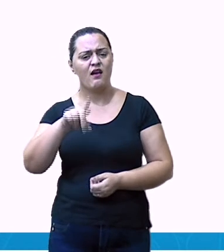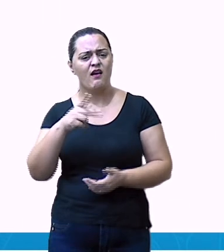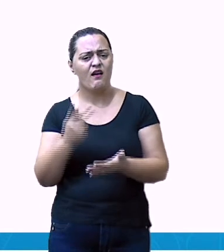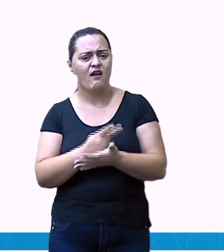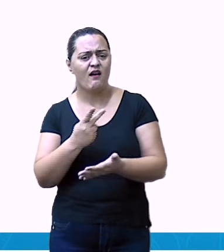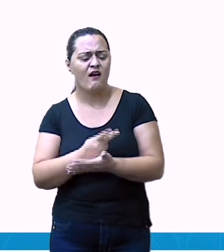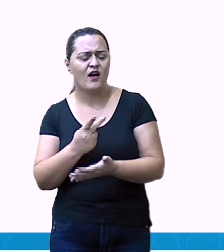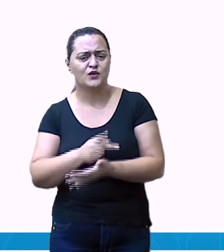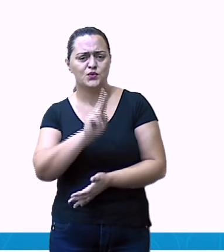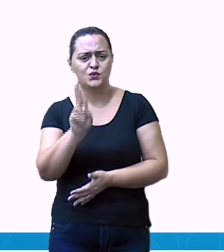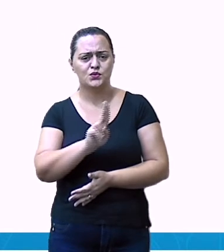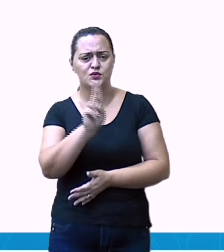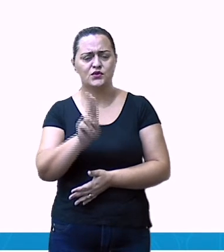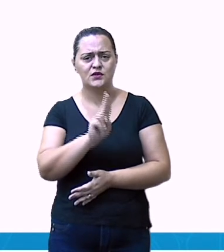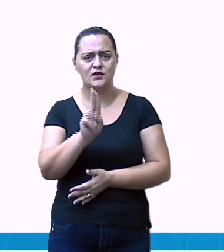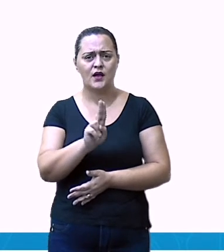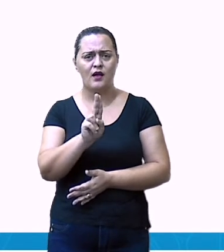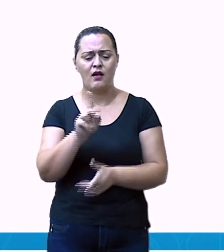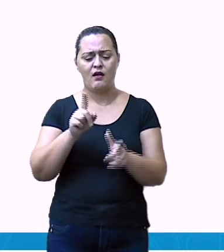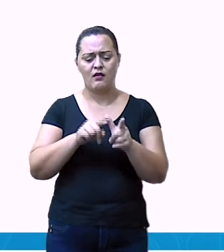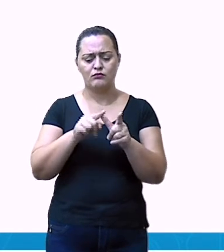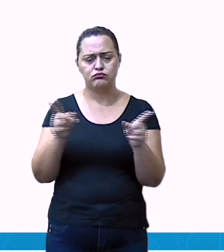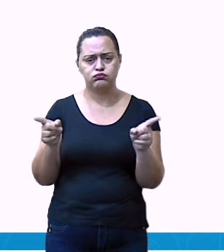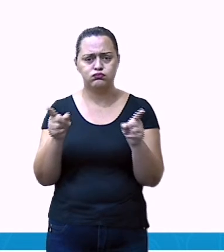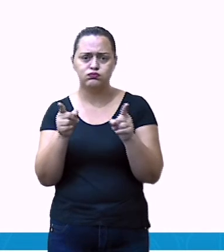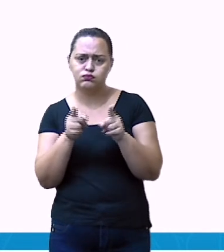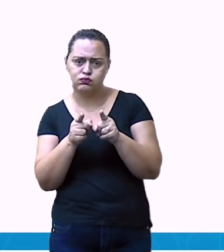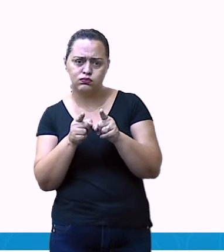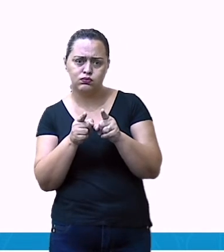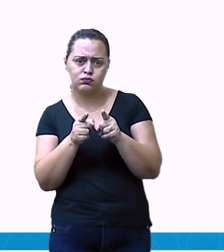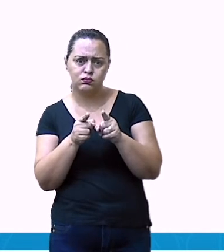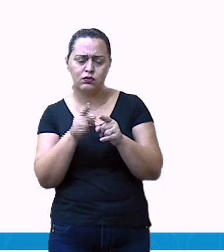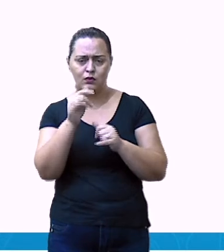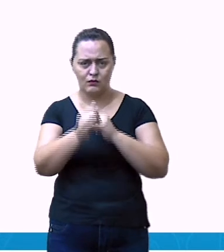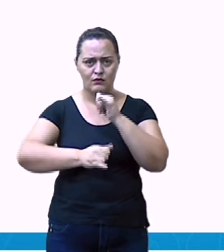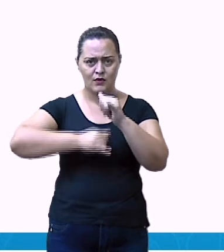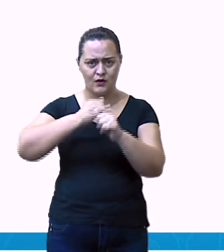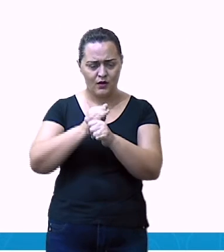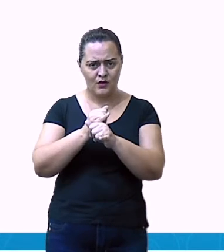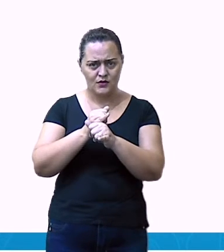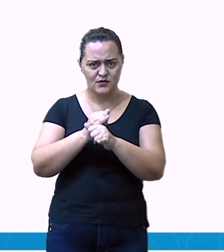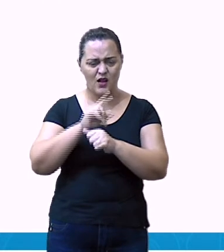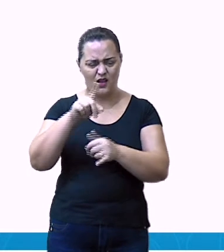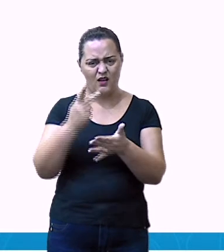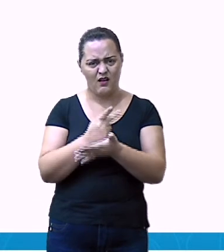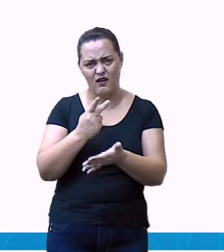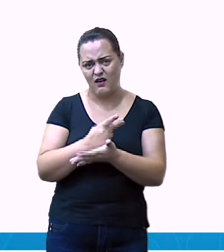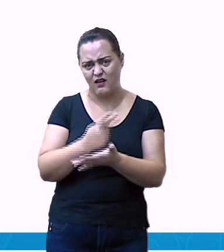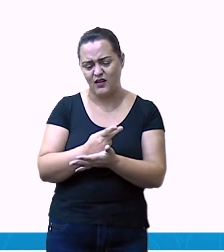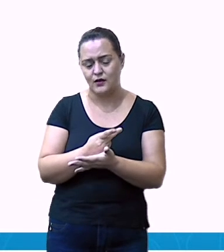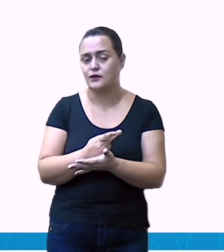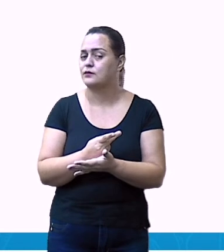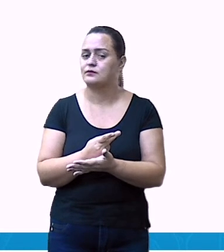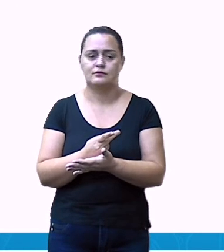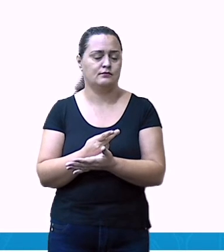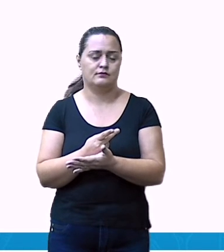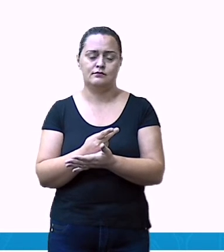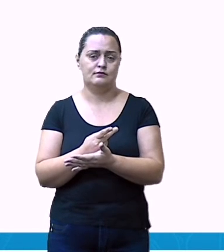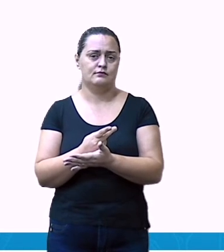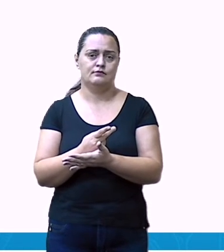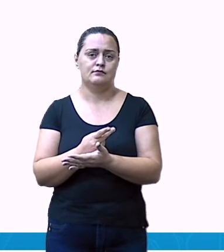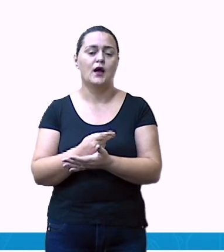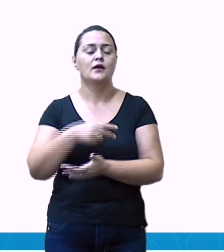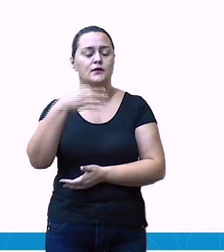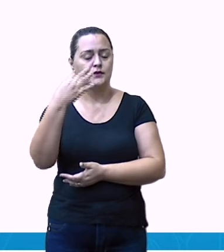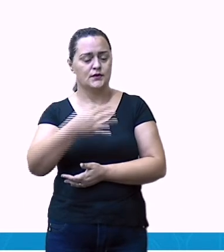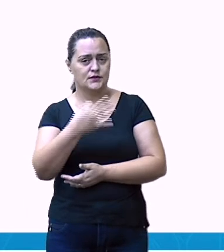sociais? Não, nas redes sociais não é incorreto. Nós não podemos utilizar na escrita